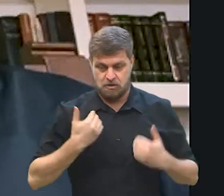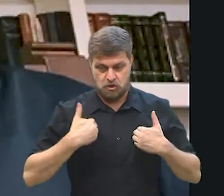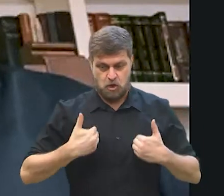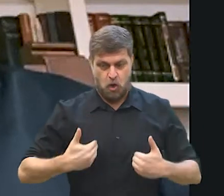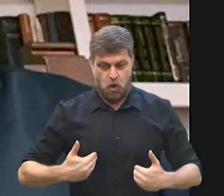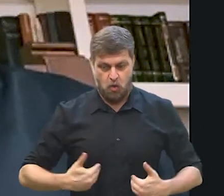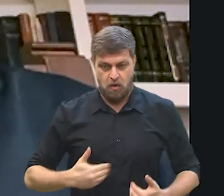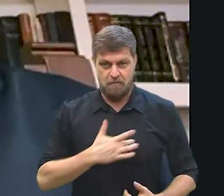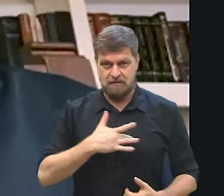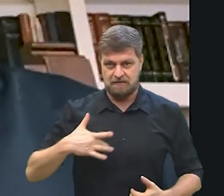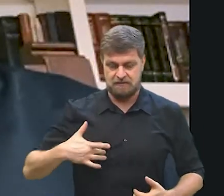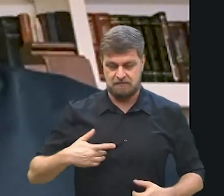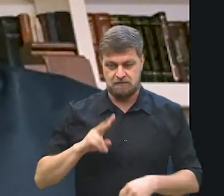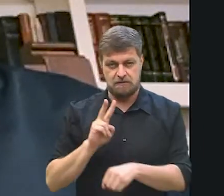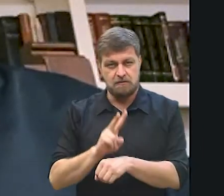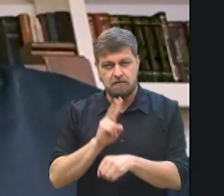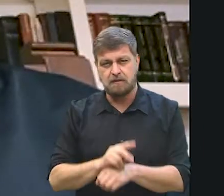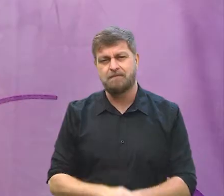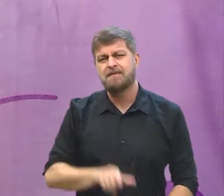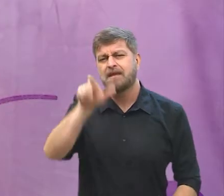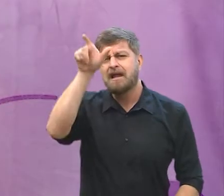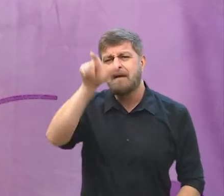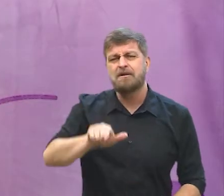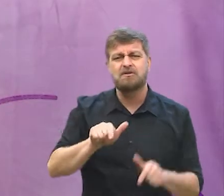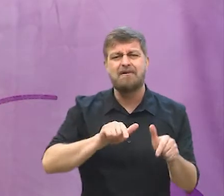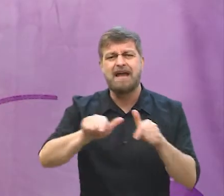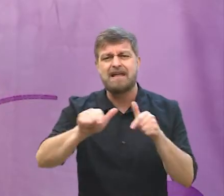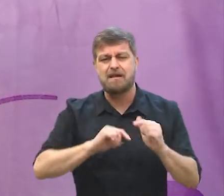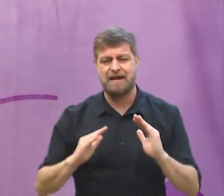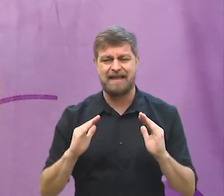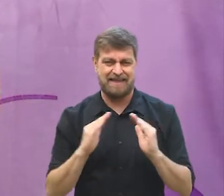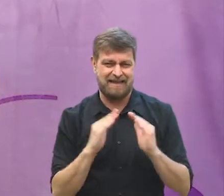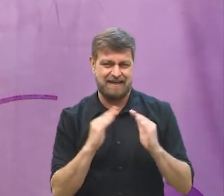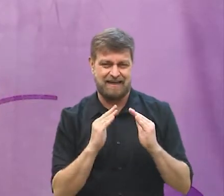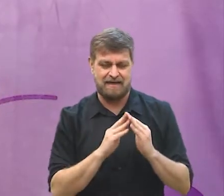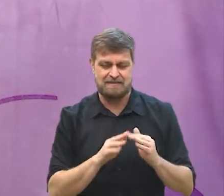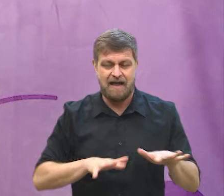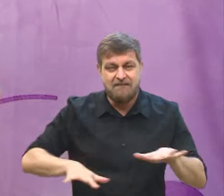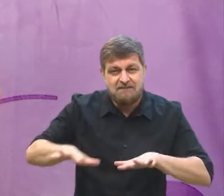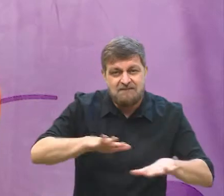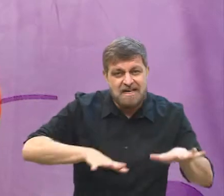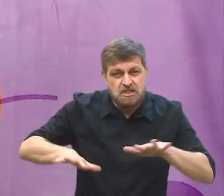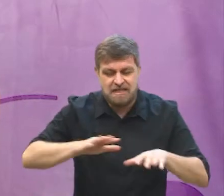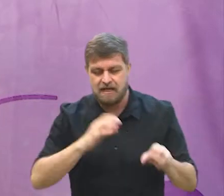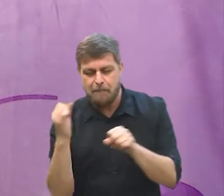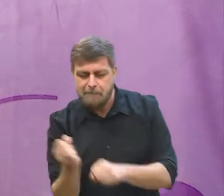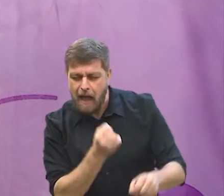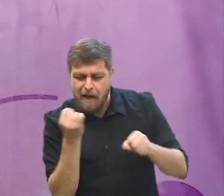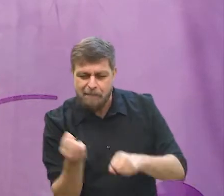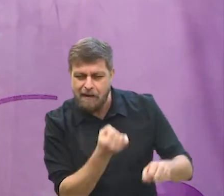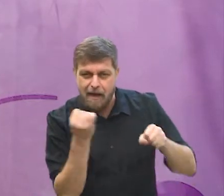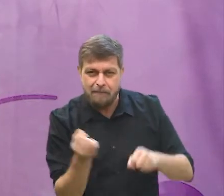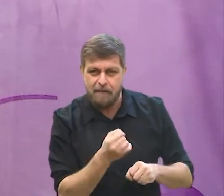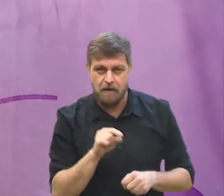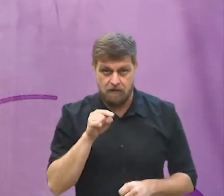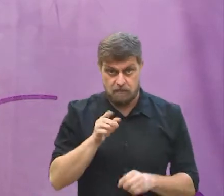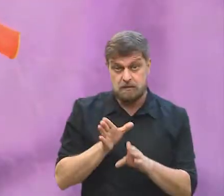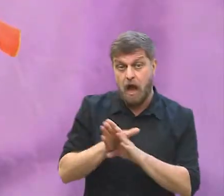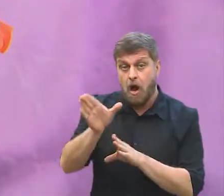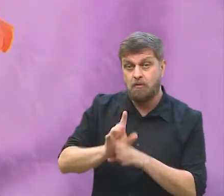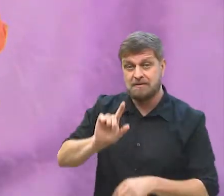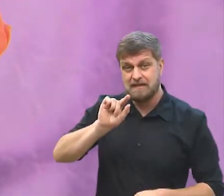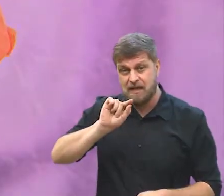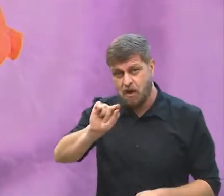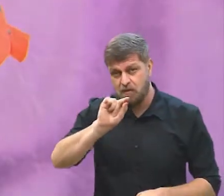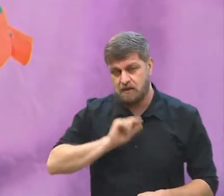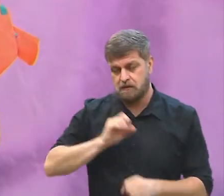manutenção da sua saúde. Doutor, e quem trabalha em serviços domésticos, por exemplo, faxineiras, né? O que elas devem fazer? O senhor falou de